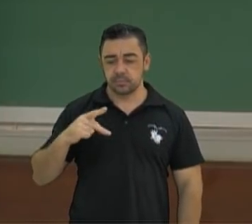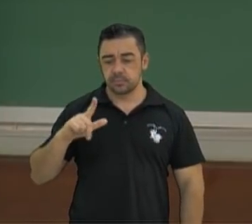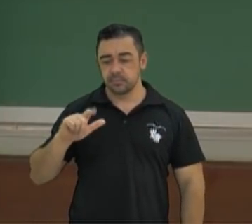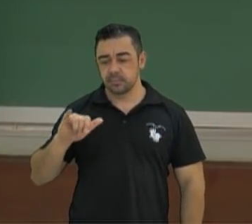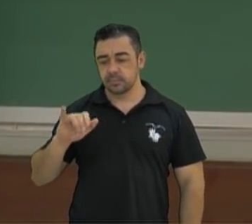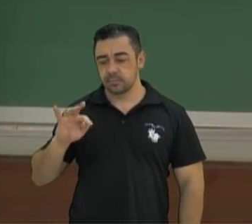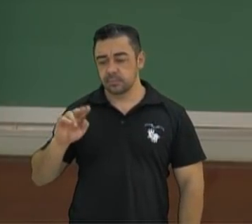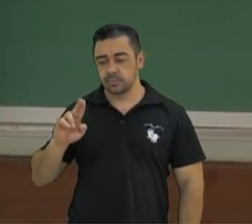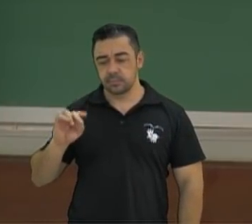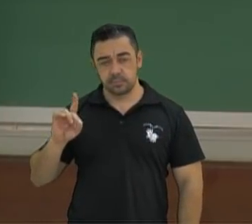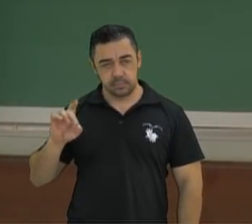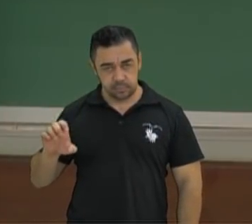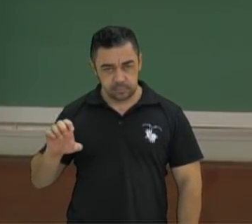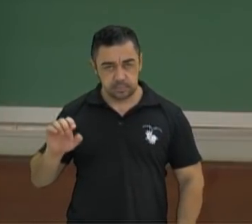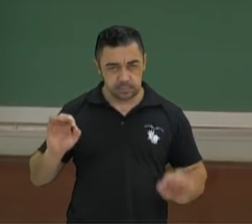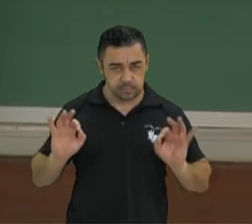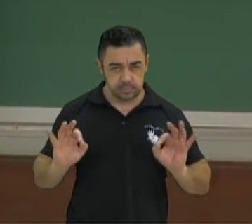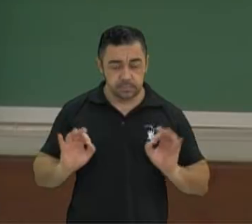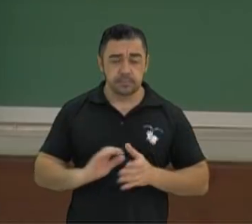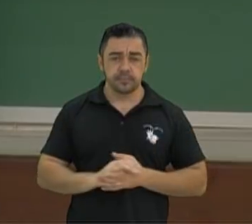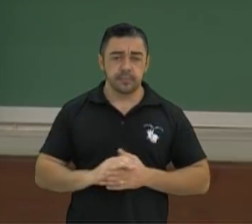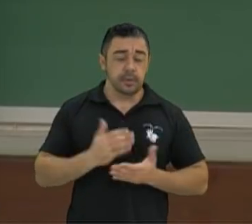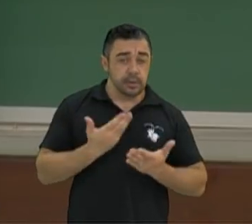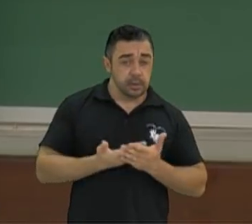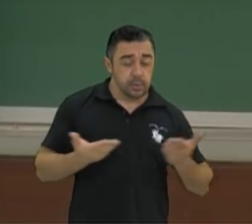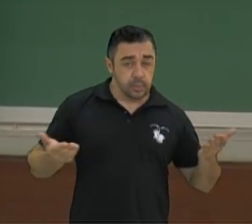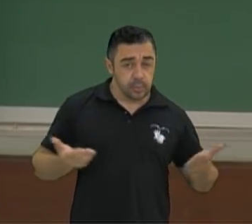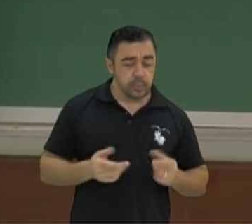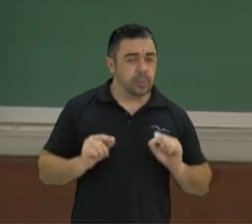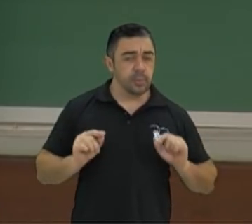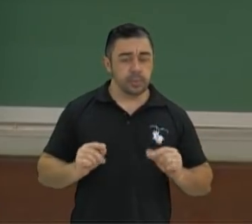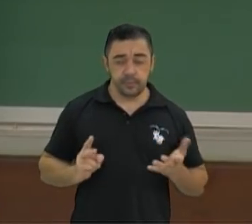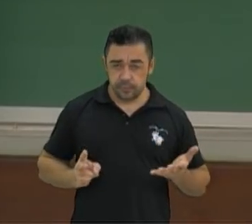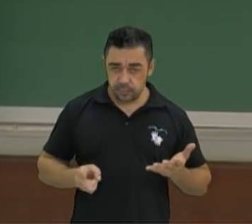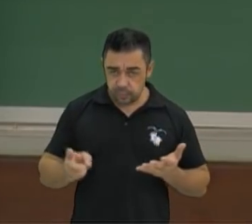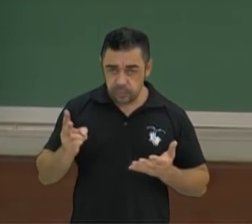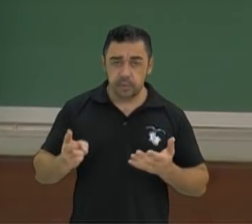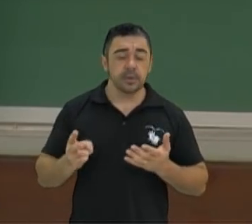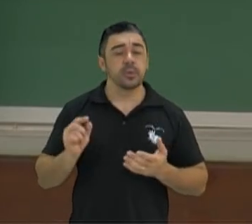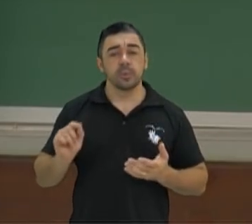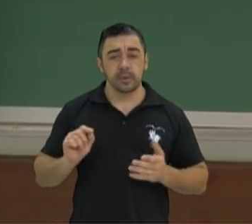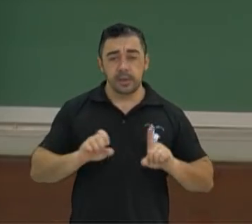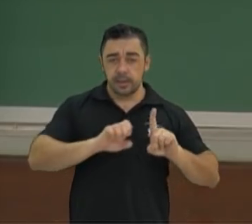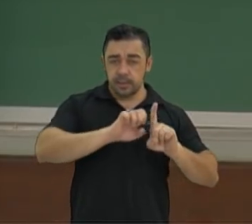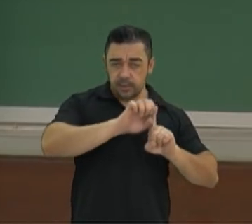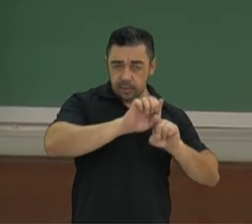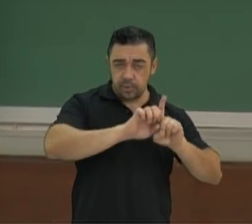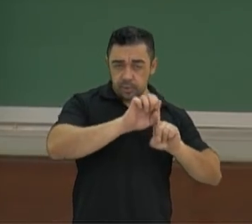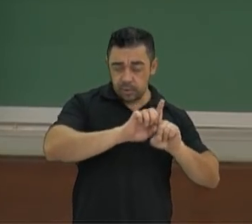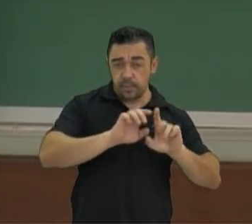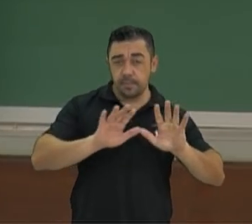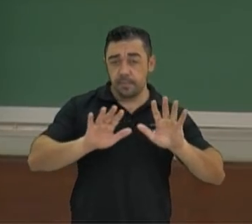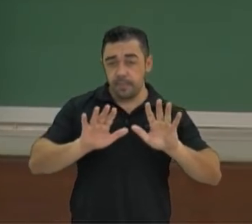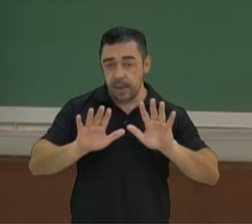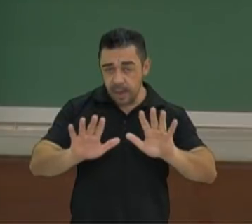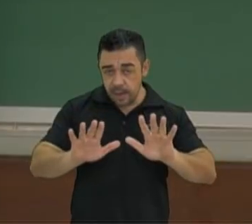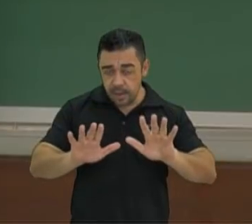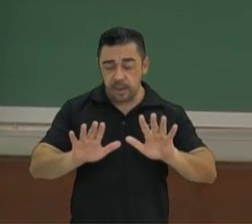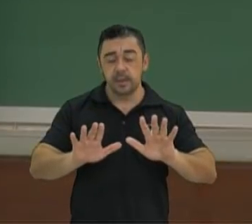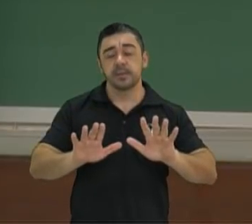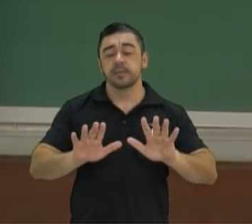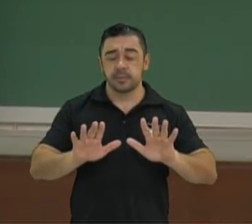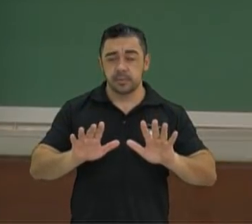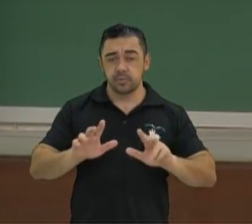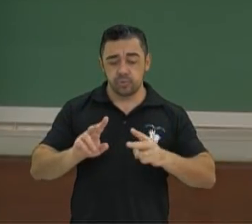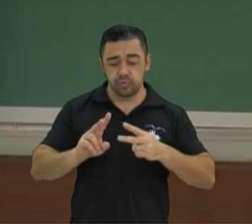o conceito de amplitude. E na aula de hoje, nós vamos continuar falando de estatística, mas vamos falar